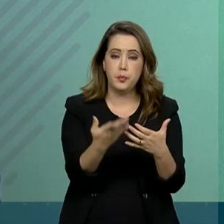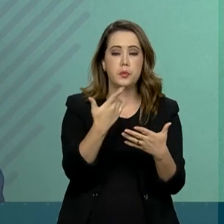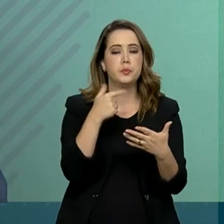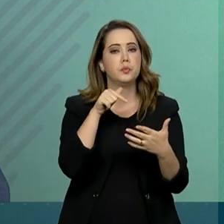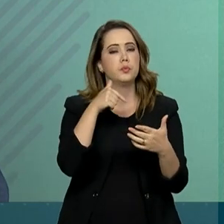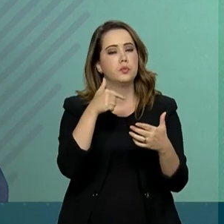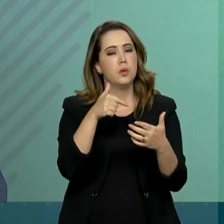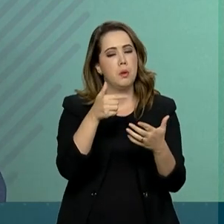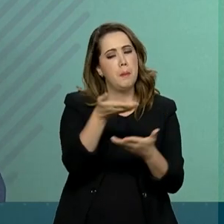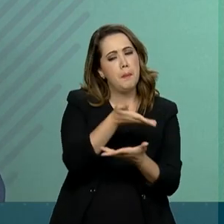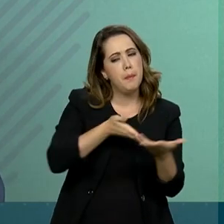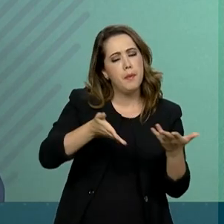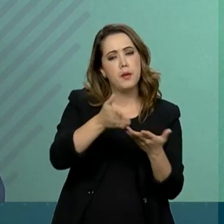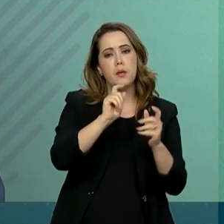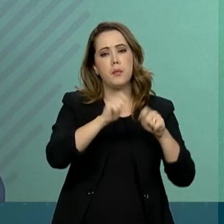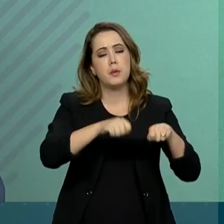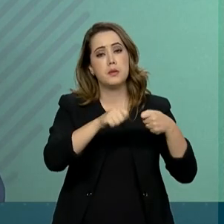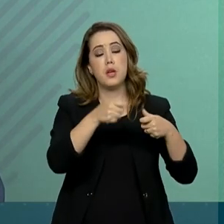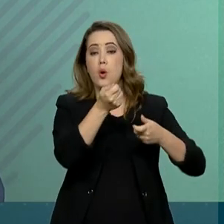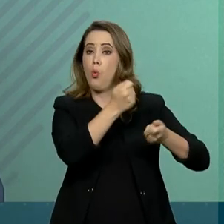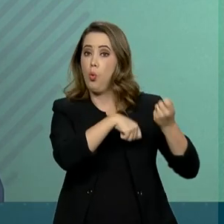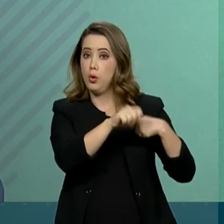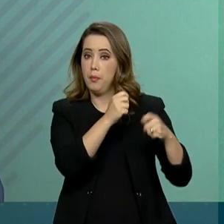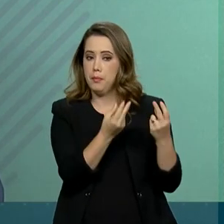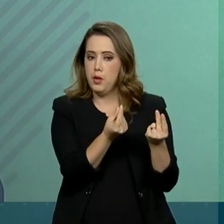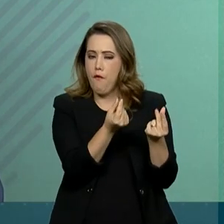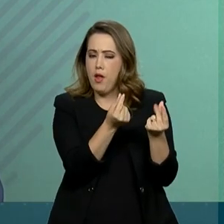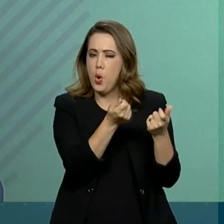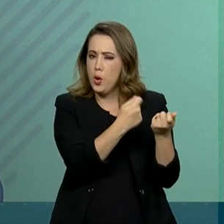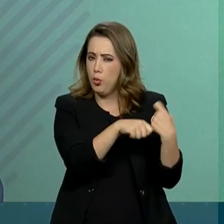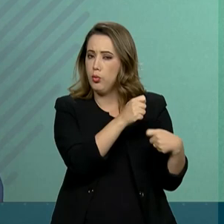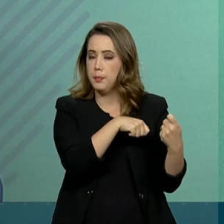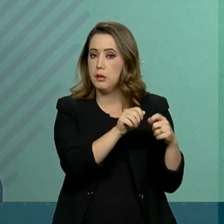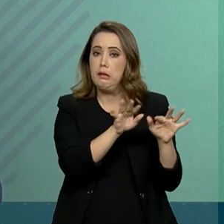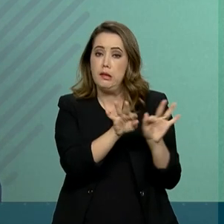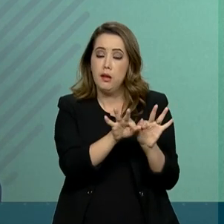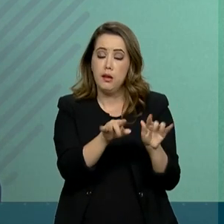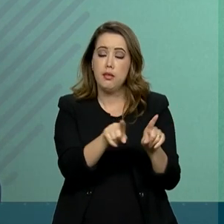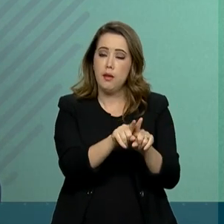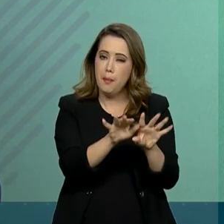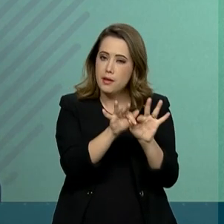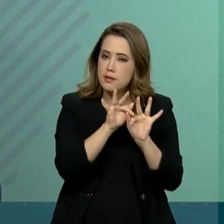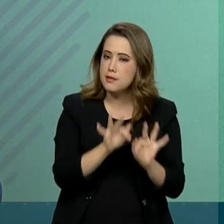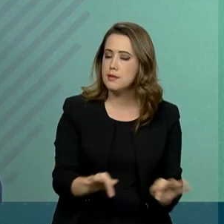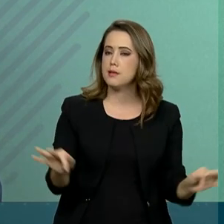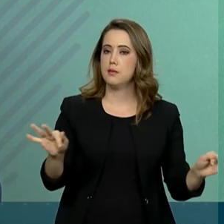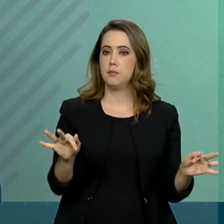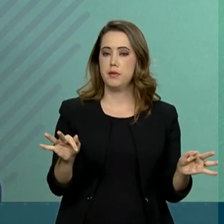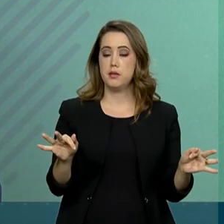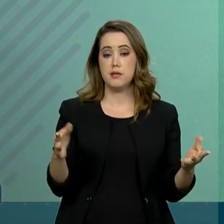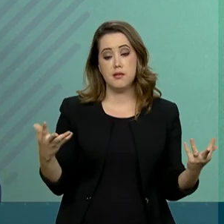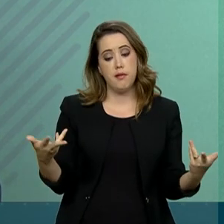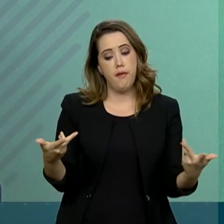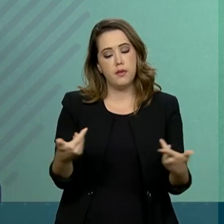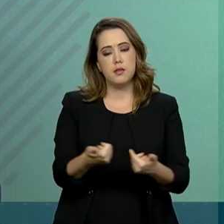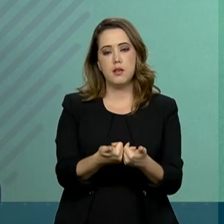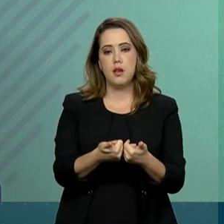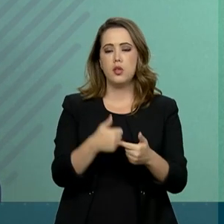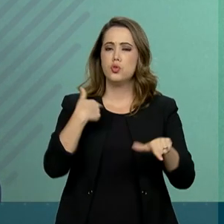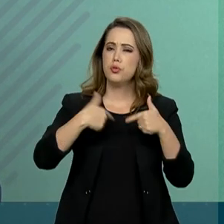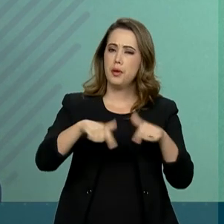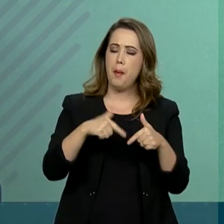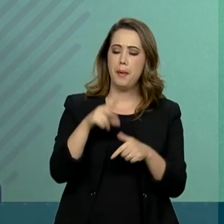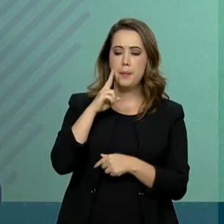que permitam a economicidade e simplificação e efetividade nas ações de avaliação